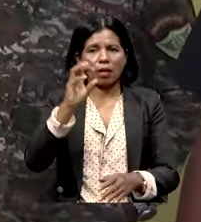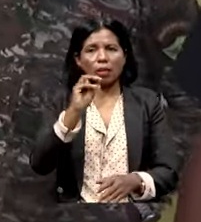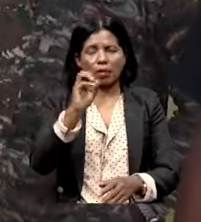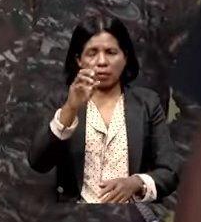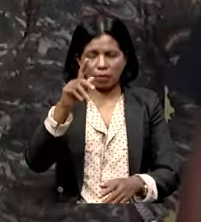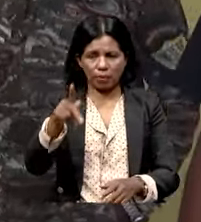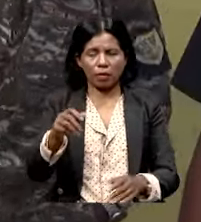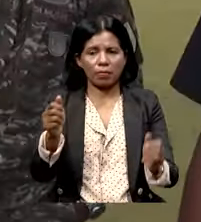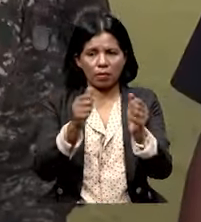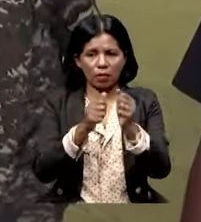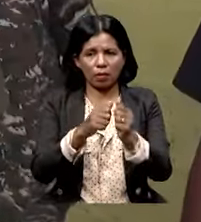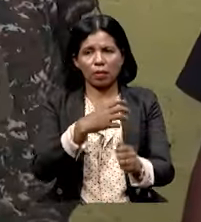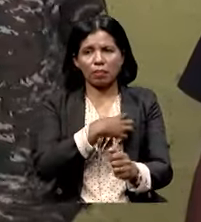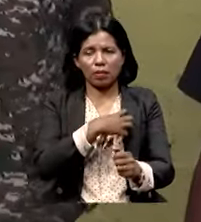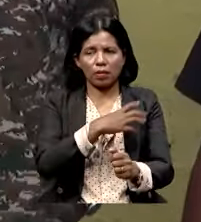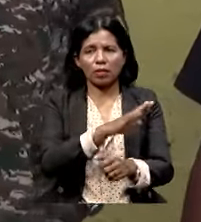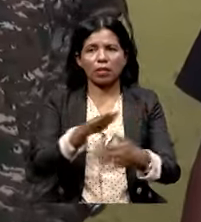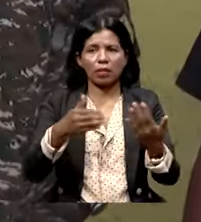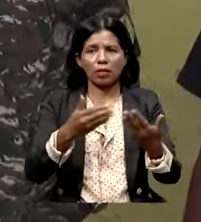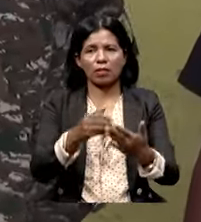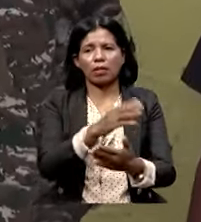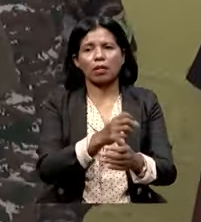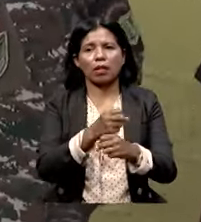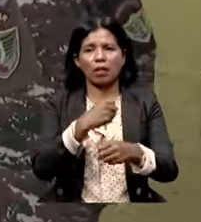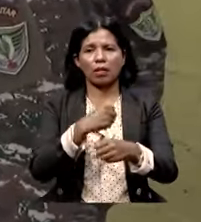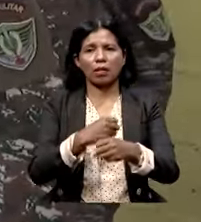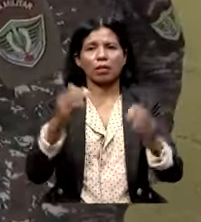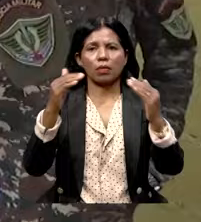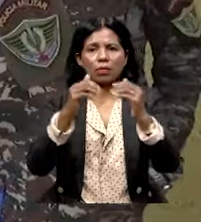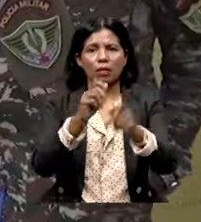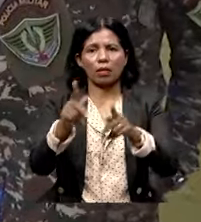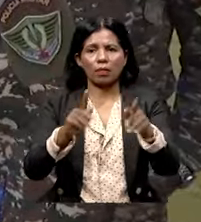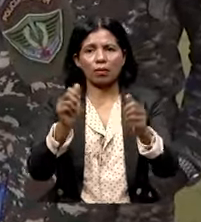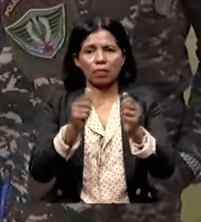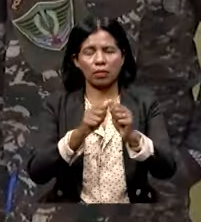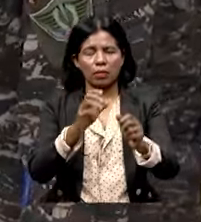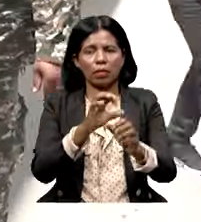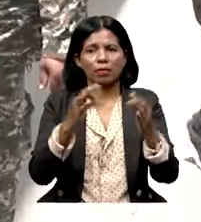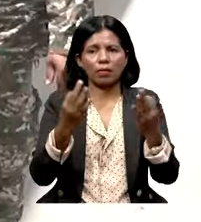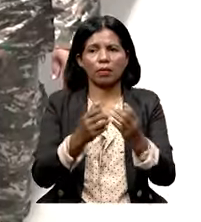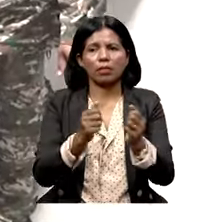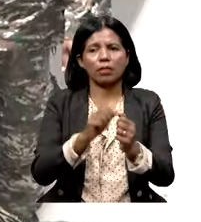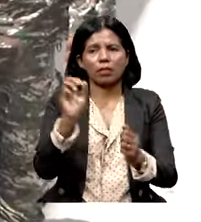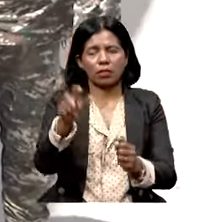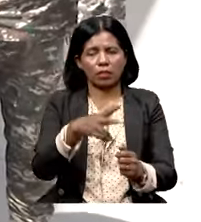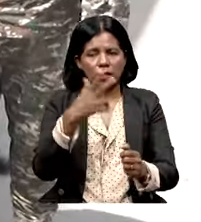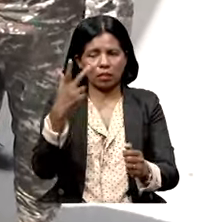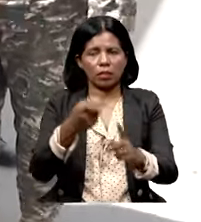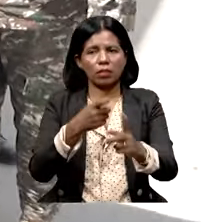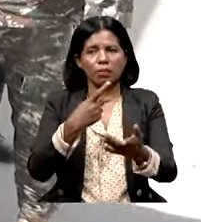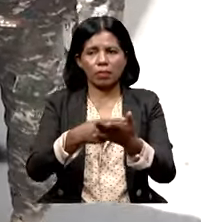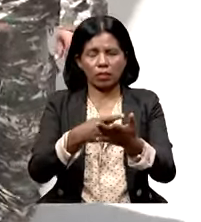local, acompanham-se polícia esquadra de um Alesso, halona diálogo com a comunidade uma em Sanuro, recensia, na BEA afetado, Rússia,